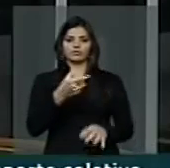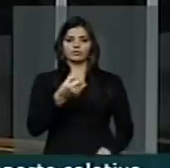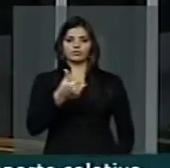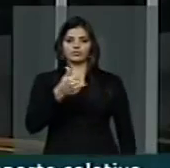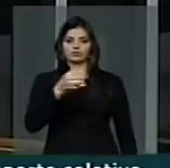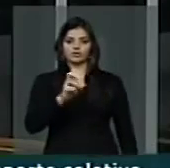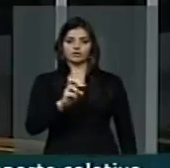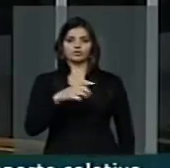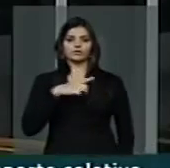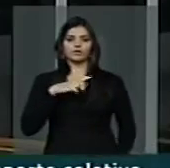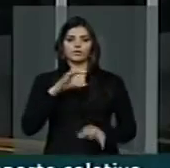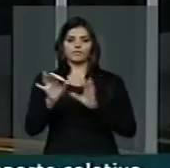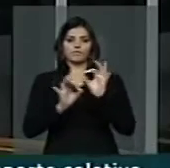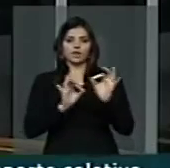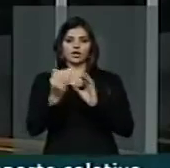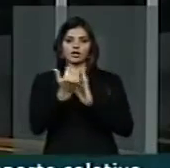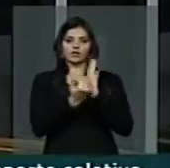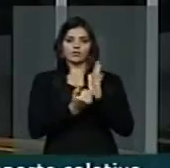de mobilidade?